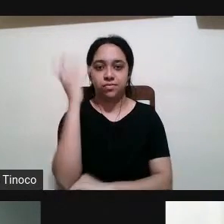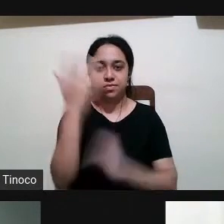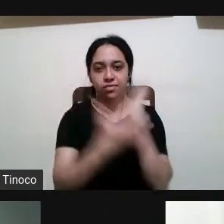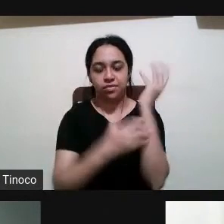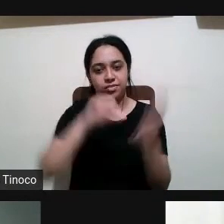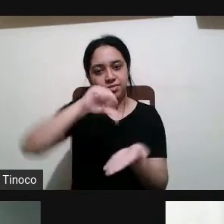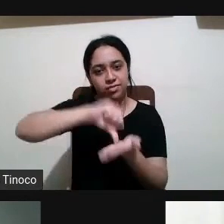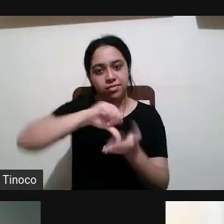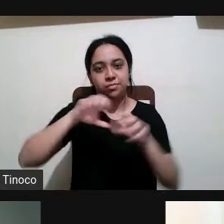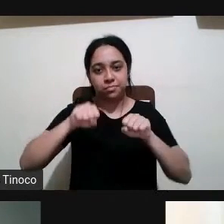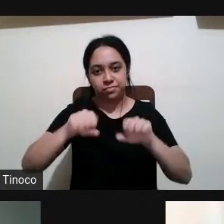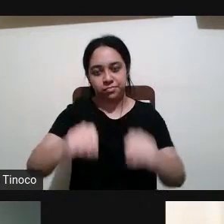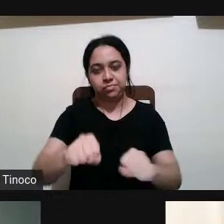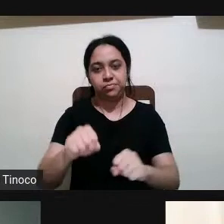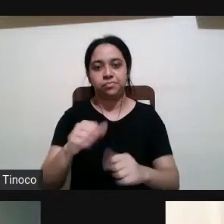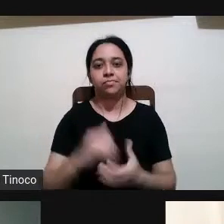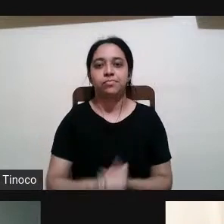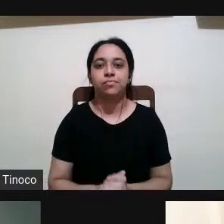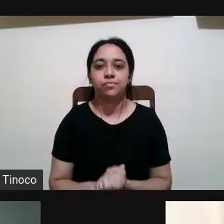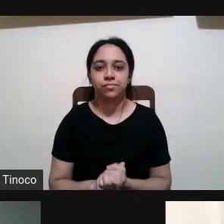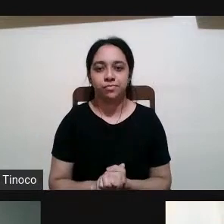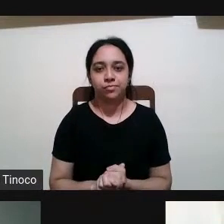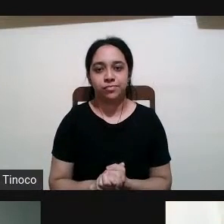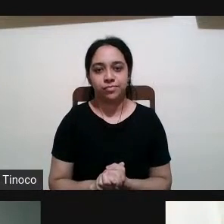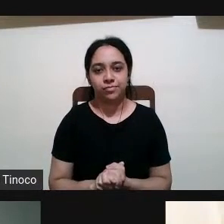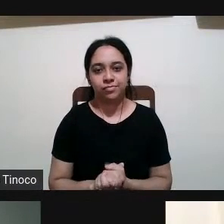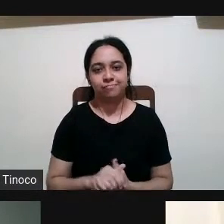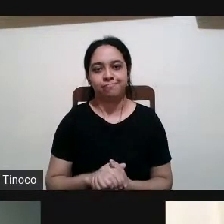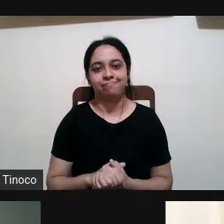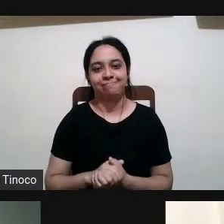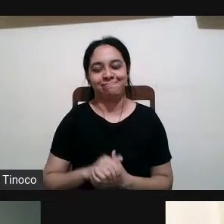Núcleo de Maricultura. Viva o Numar!